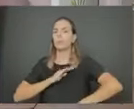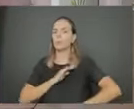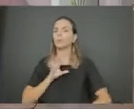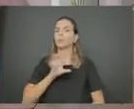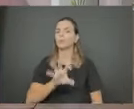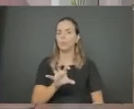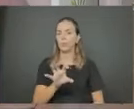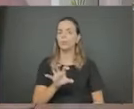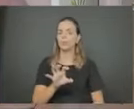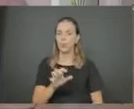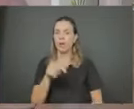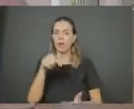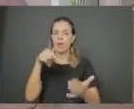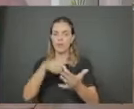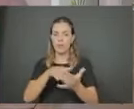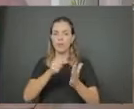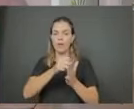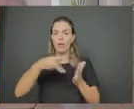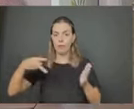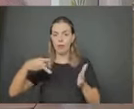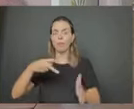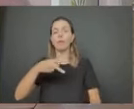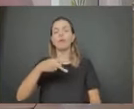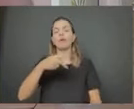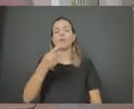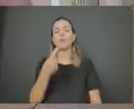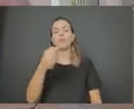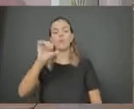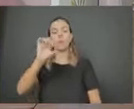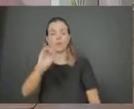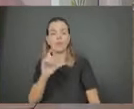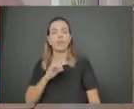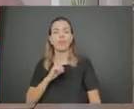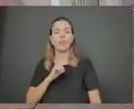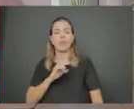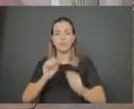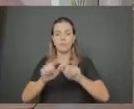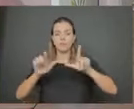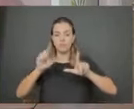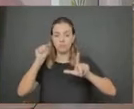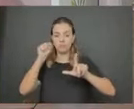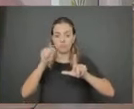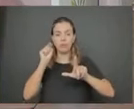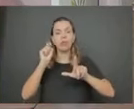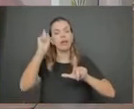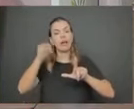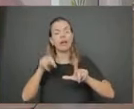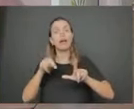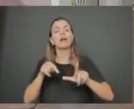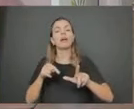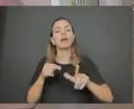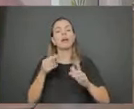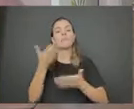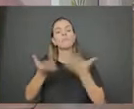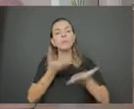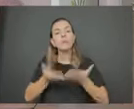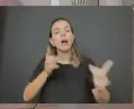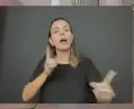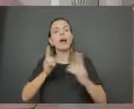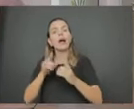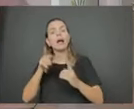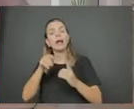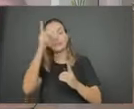né, APP190, nós temos um ícone lá que prevê o atendimento daquela vítima. Temos o botão do pânico